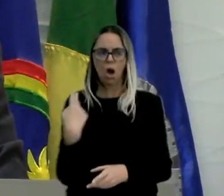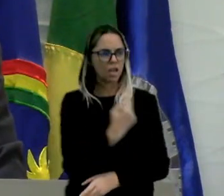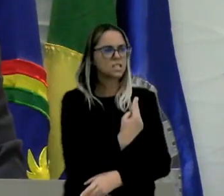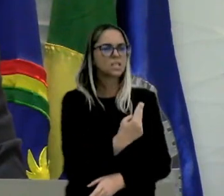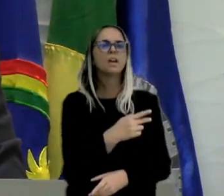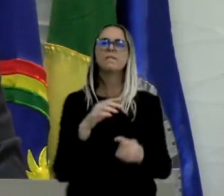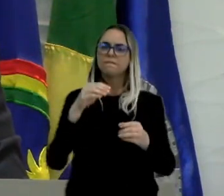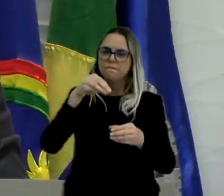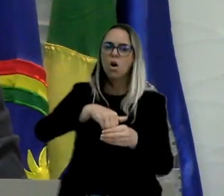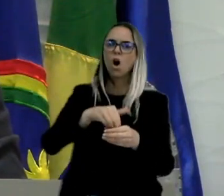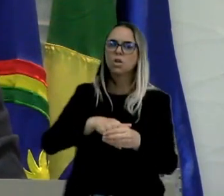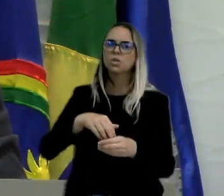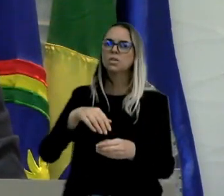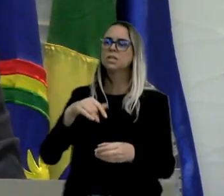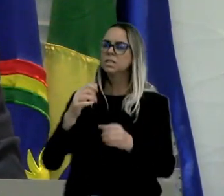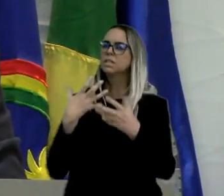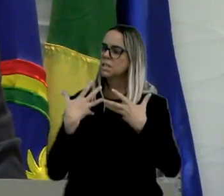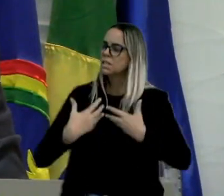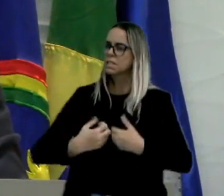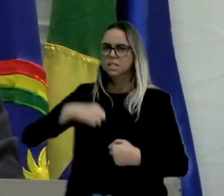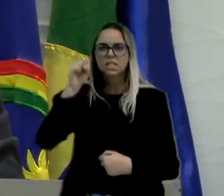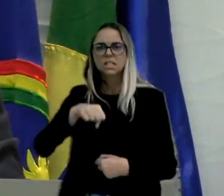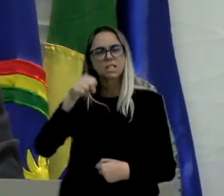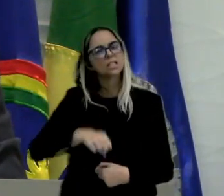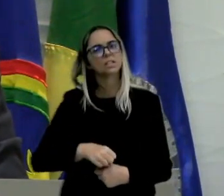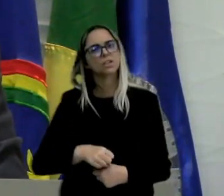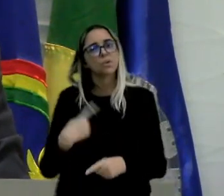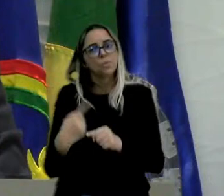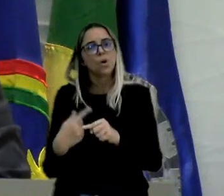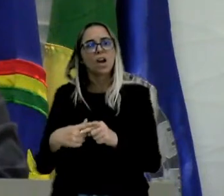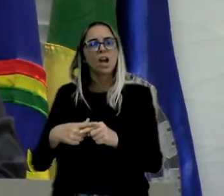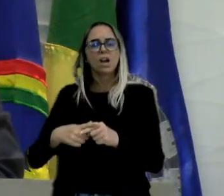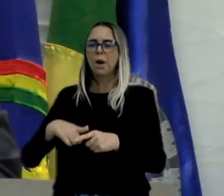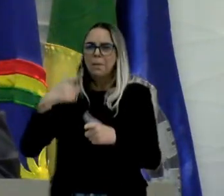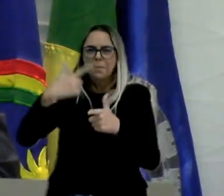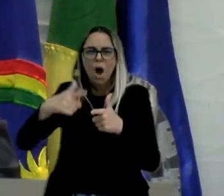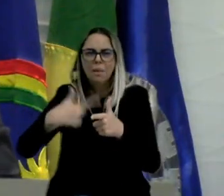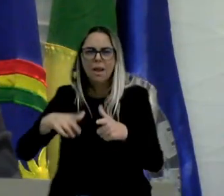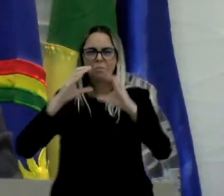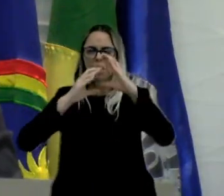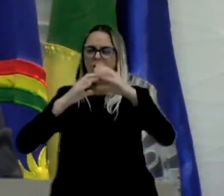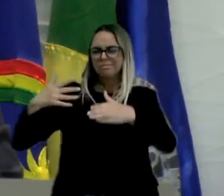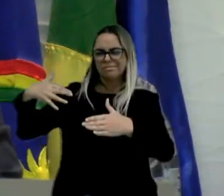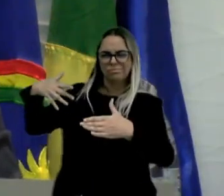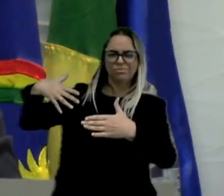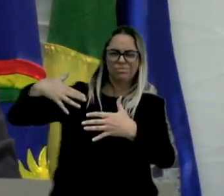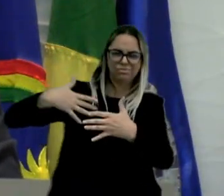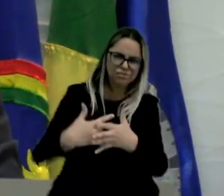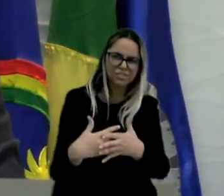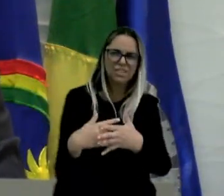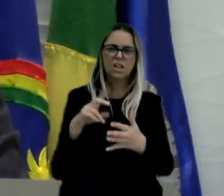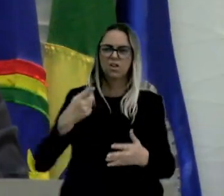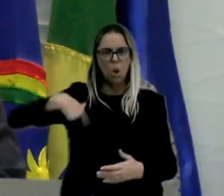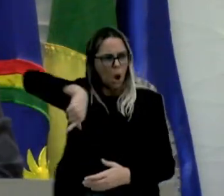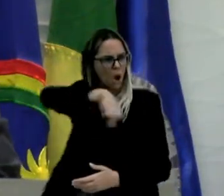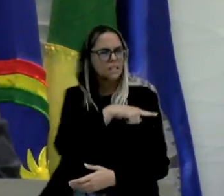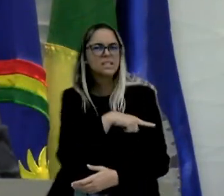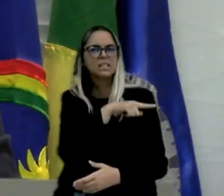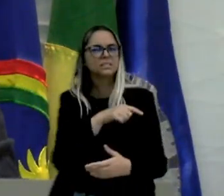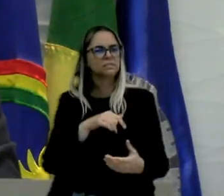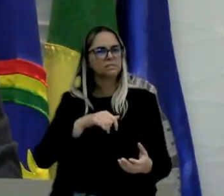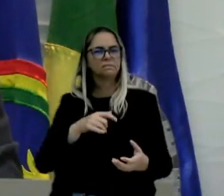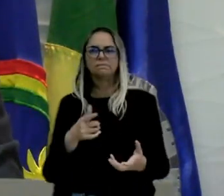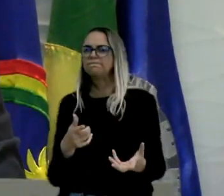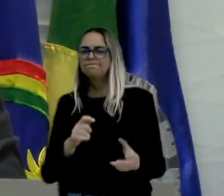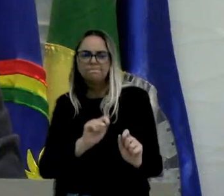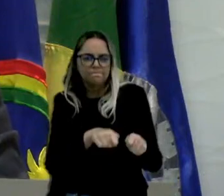porque é um problema que vem se arrastando há anos Mas não é porque se vem se arrastando há anos que a gente vai defender agora não porque a gente votou na